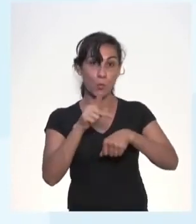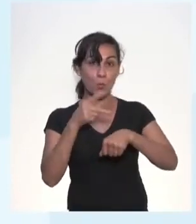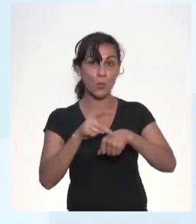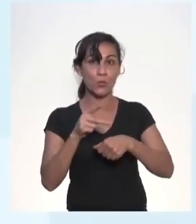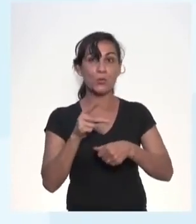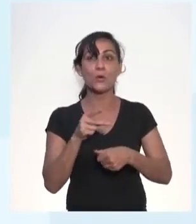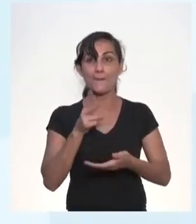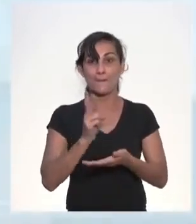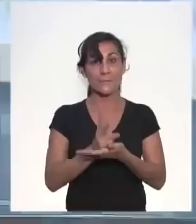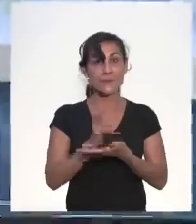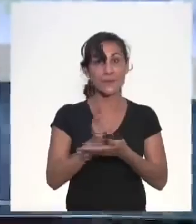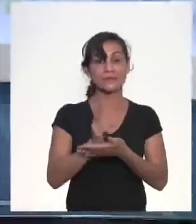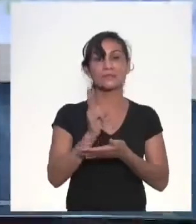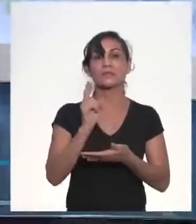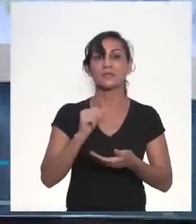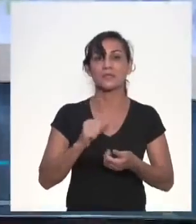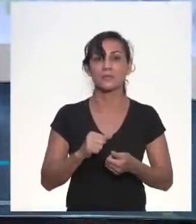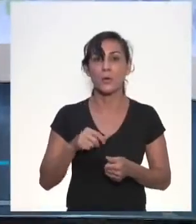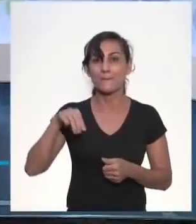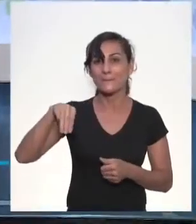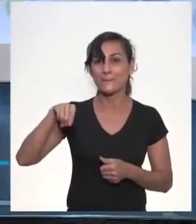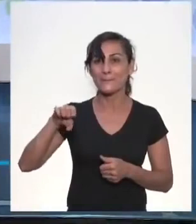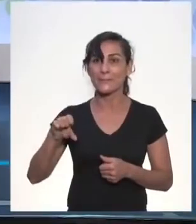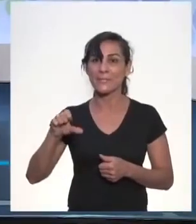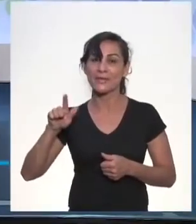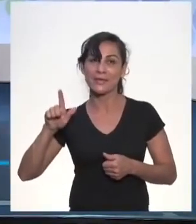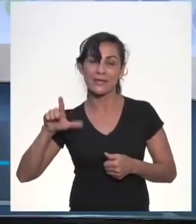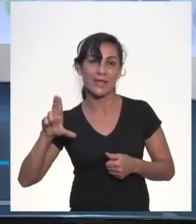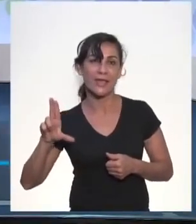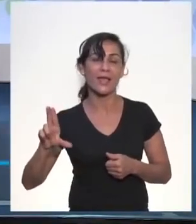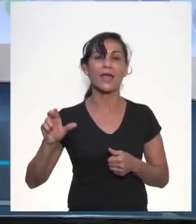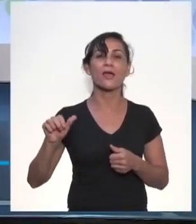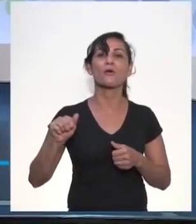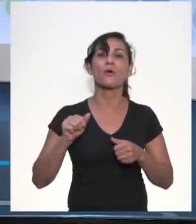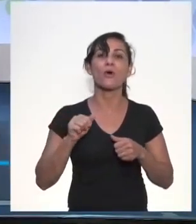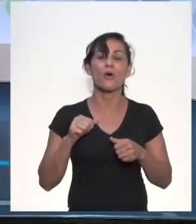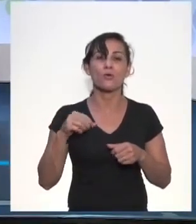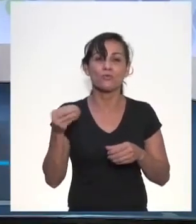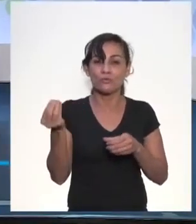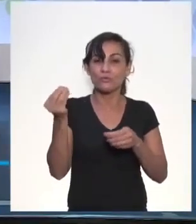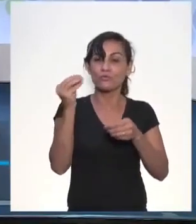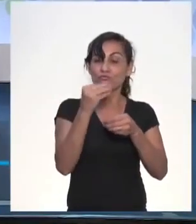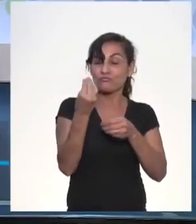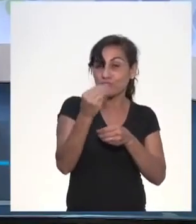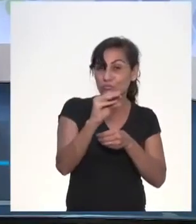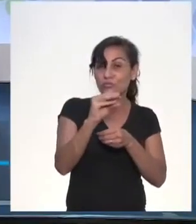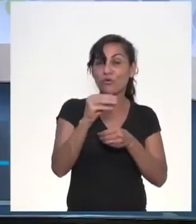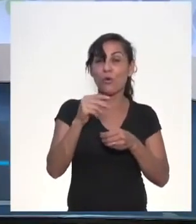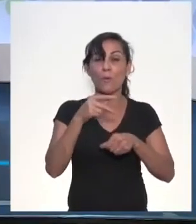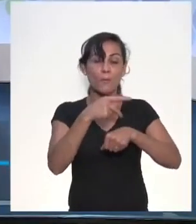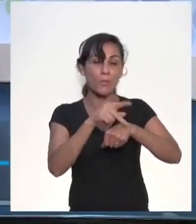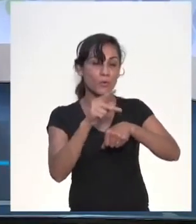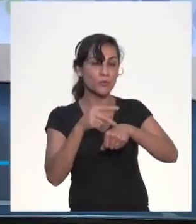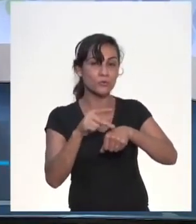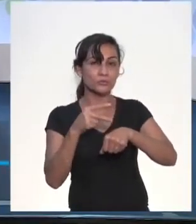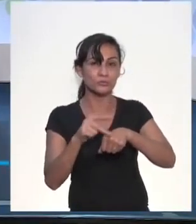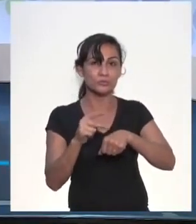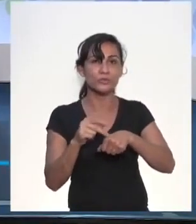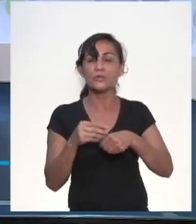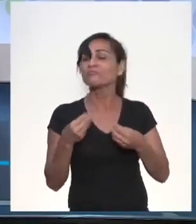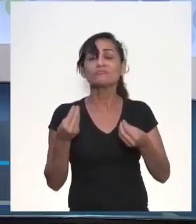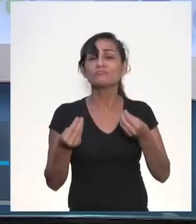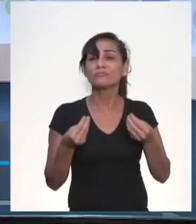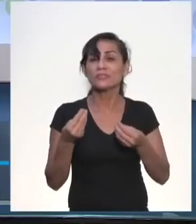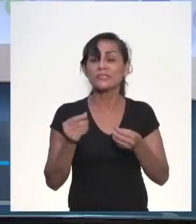a Nathalie, né? Isso, o Miguel, Murilo, colocaram tão puros. Tão puros. A gente pode colocar, então, que